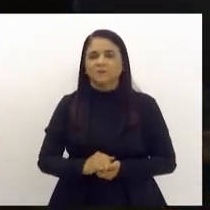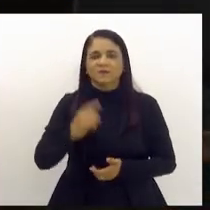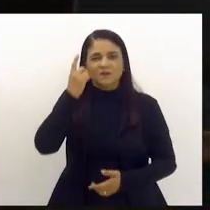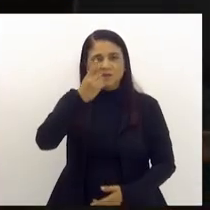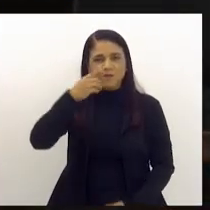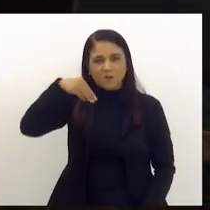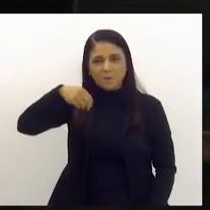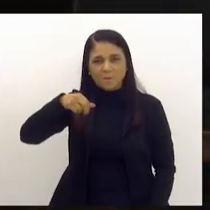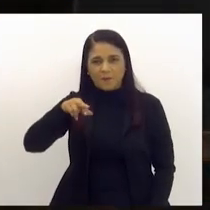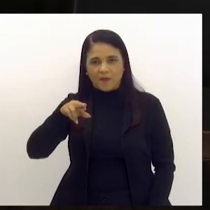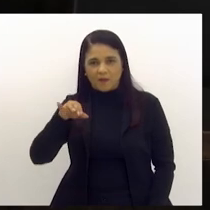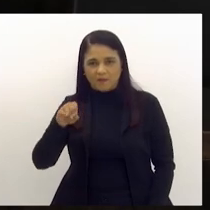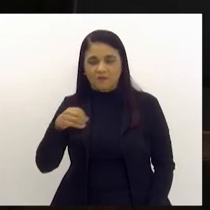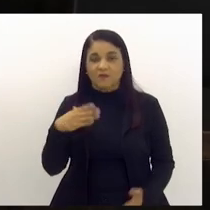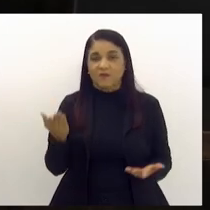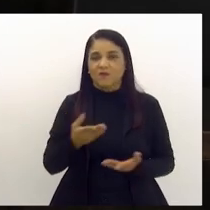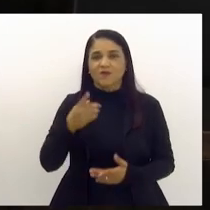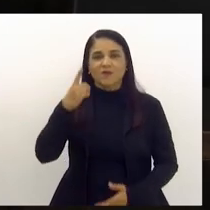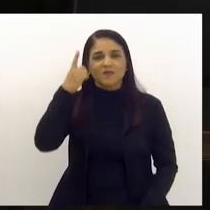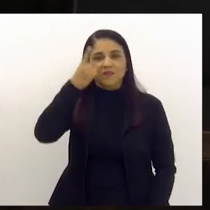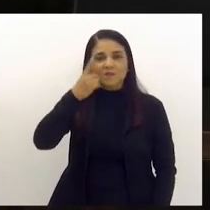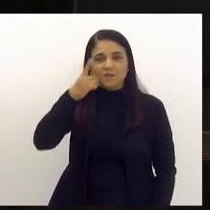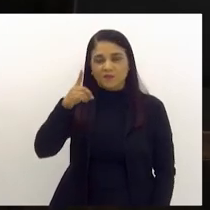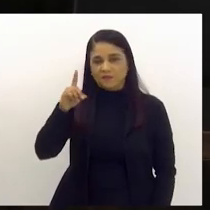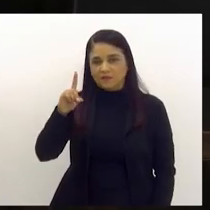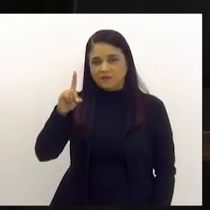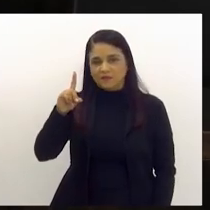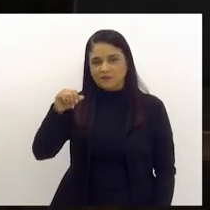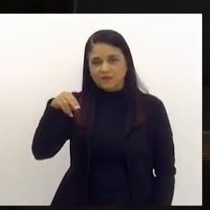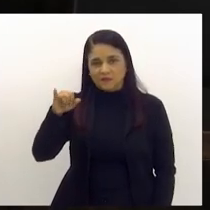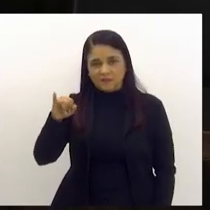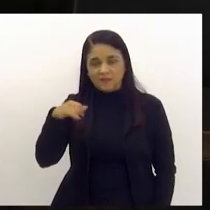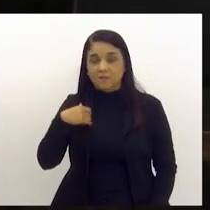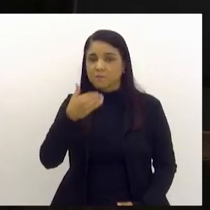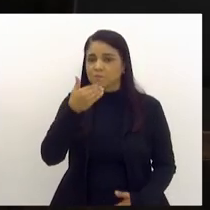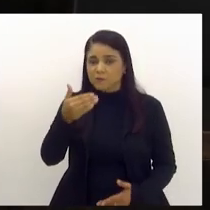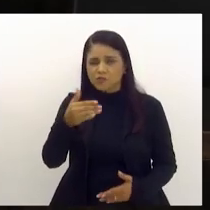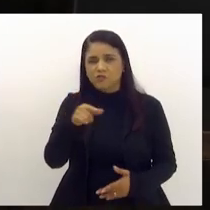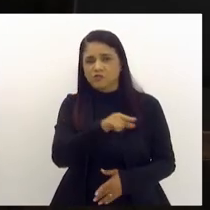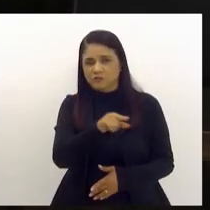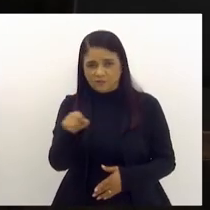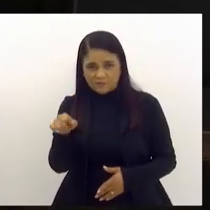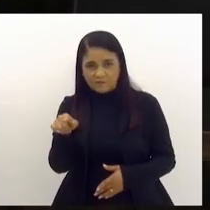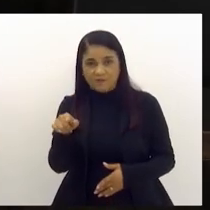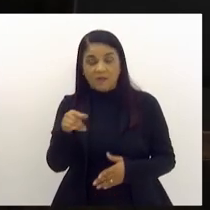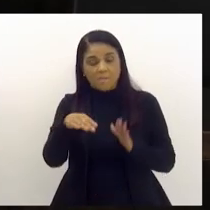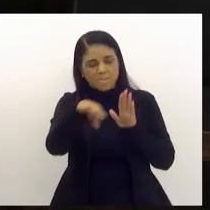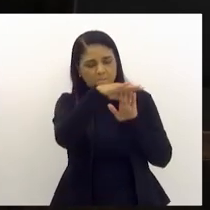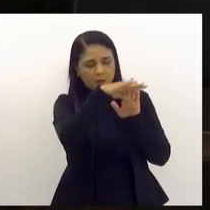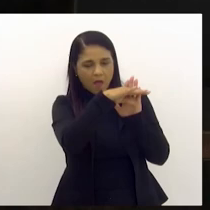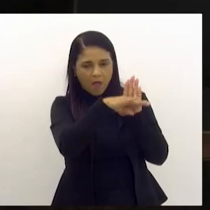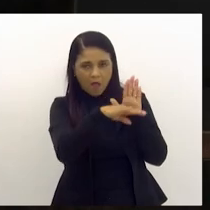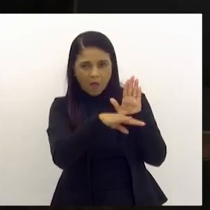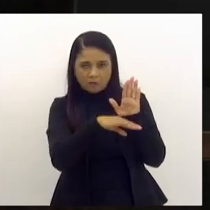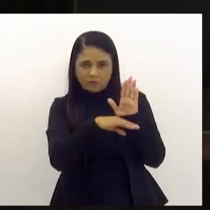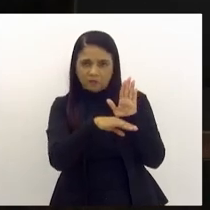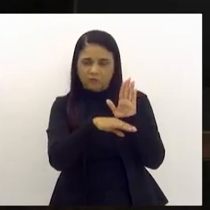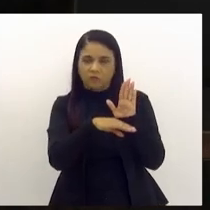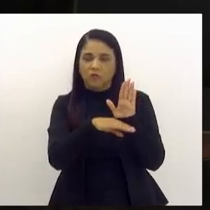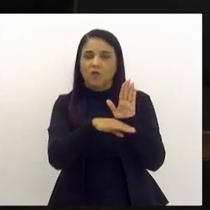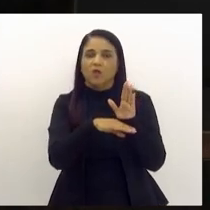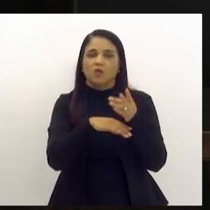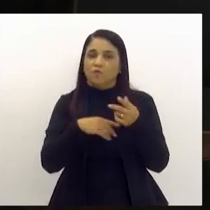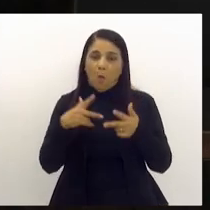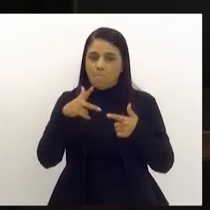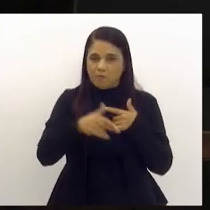Márcio Alberto. Deputada Dani, vamos sim. Só pedir ao pessoal para a gente dar priorizar a pauta. Claro que eu não vou aqui cercear o discurso,